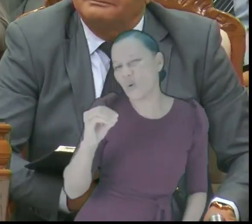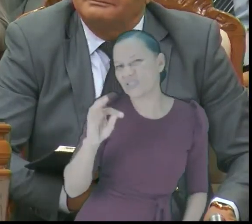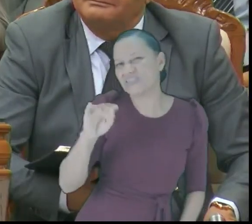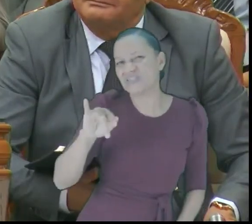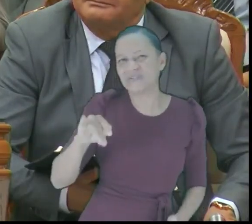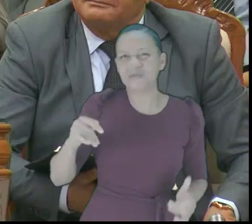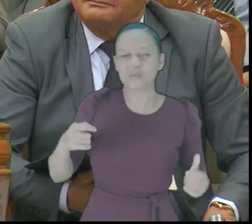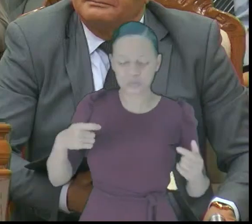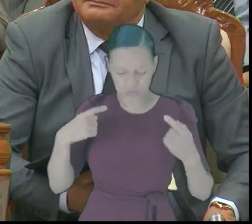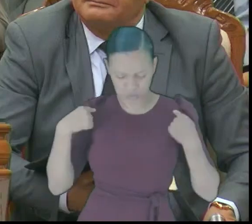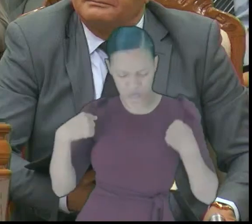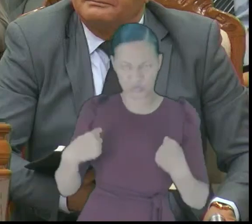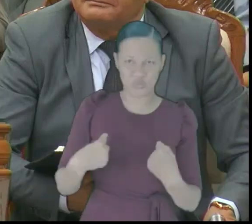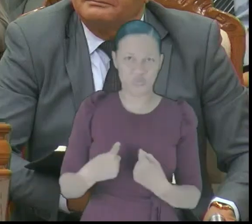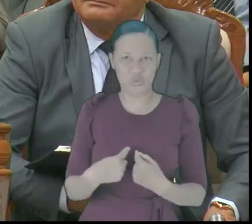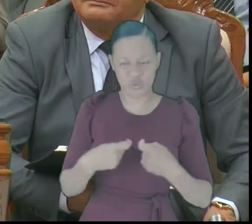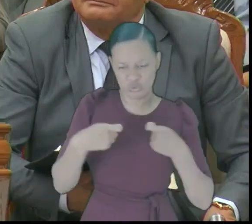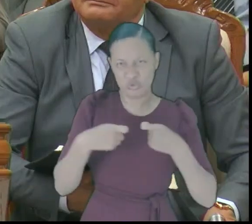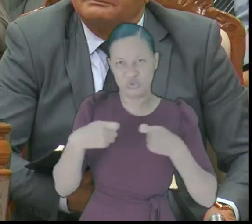roupinha